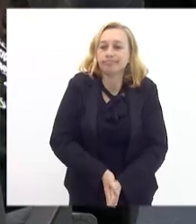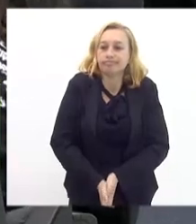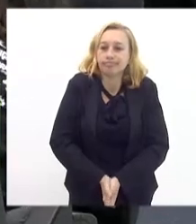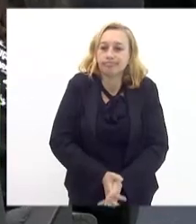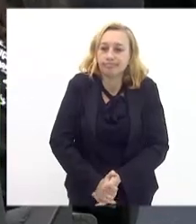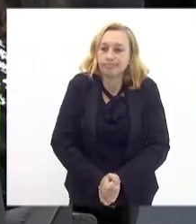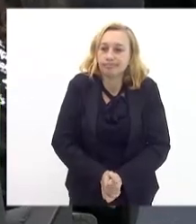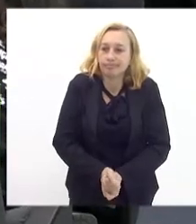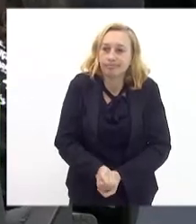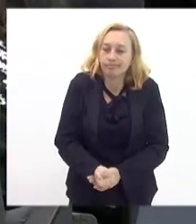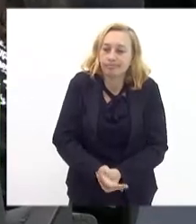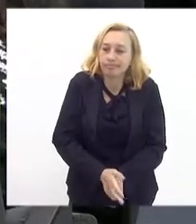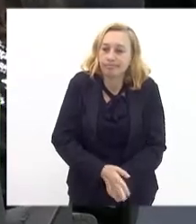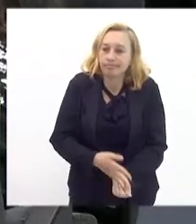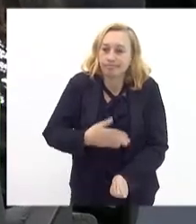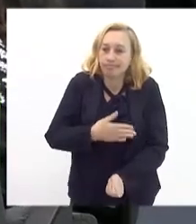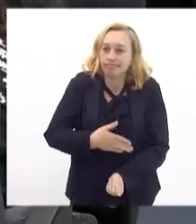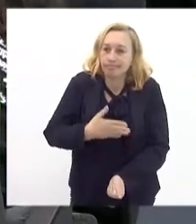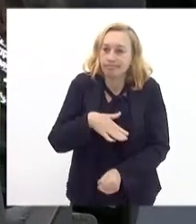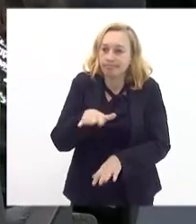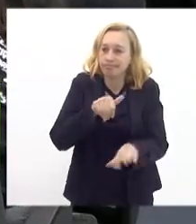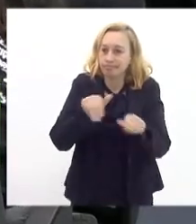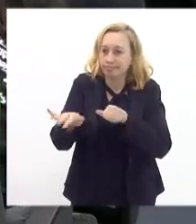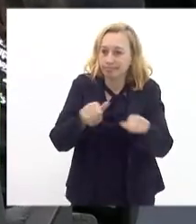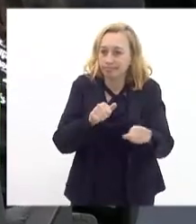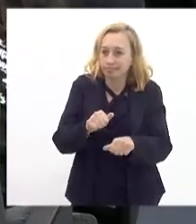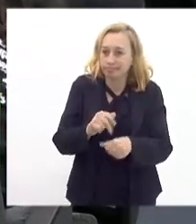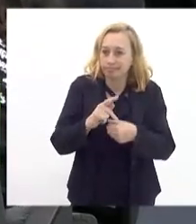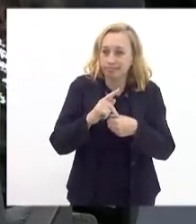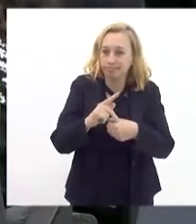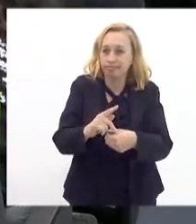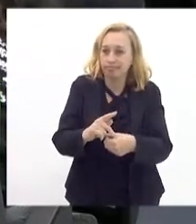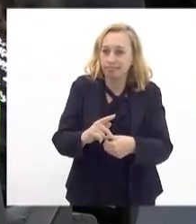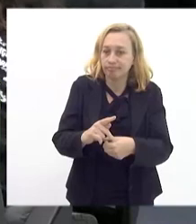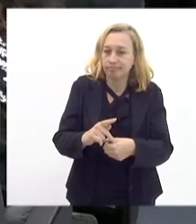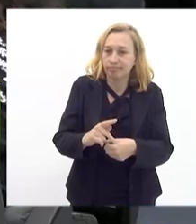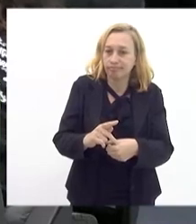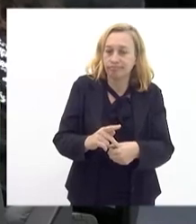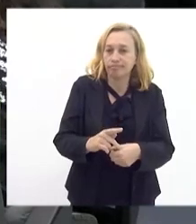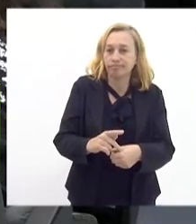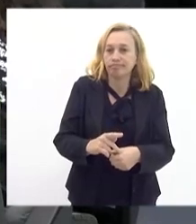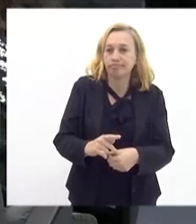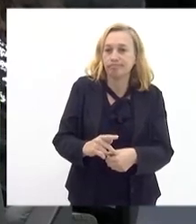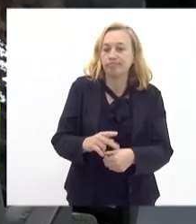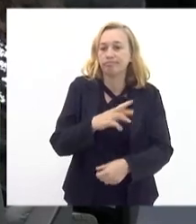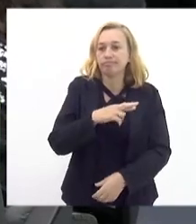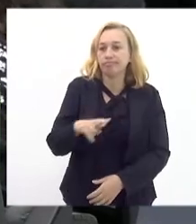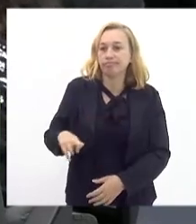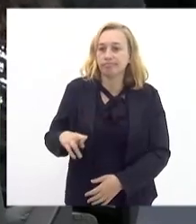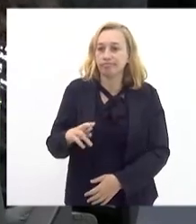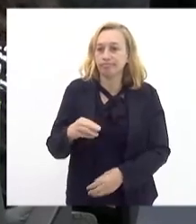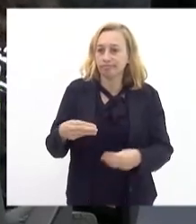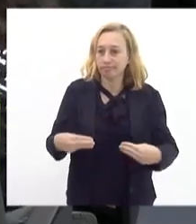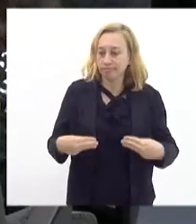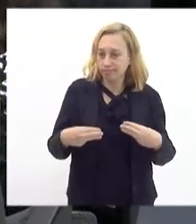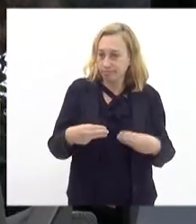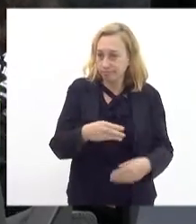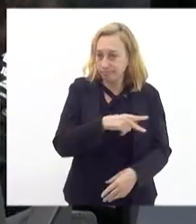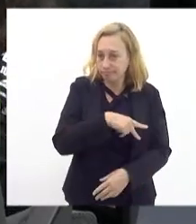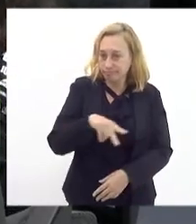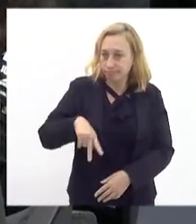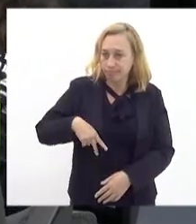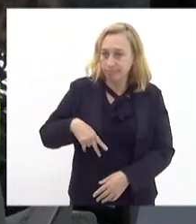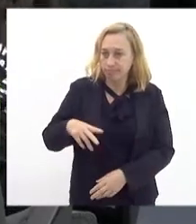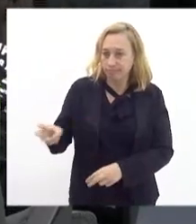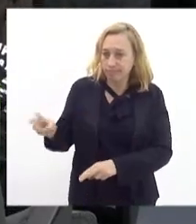eu gostaria de chamar o procurador da república do Ministério Público Dr Jaime e para fazer a parte